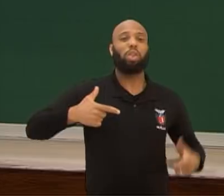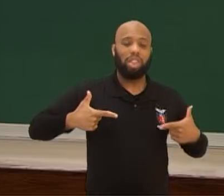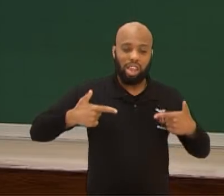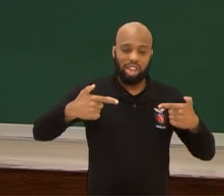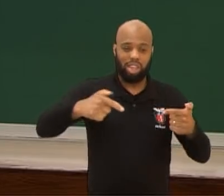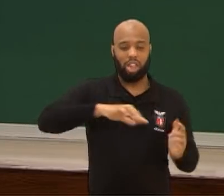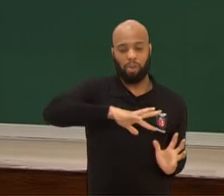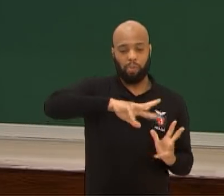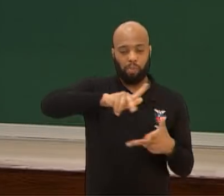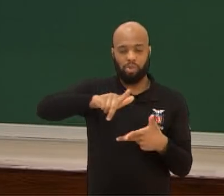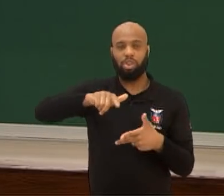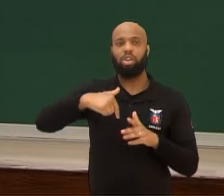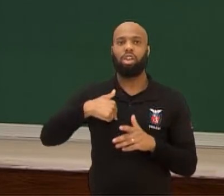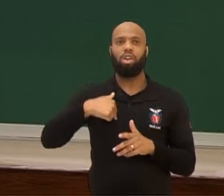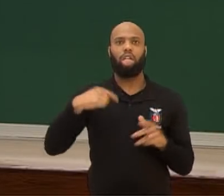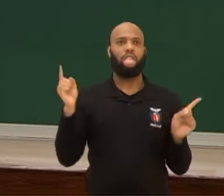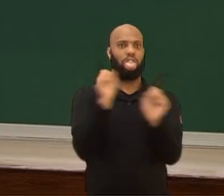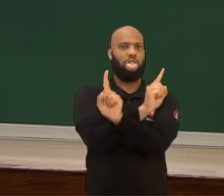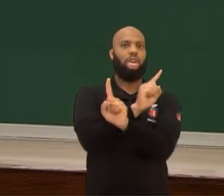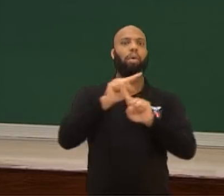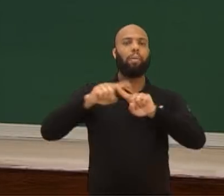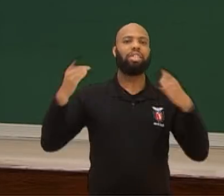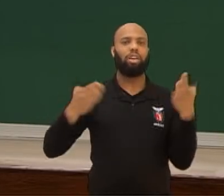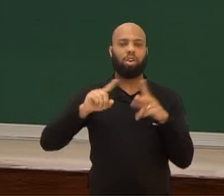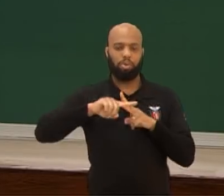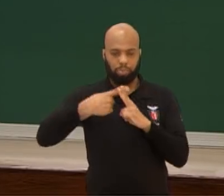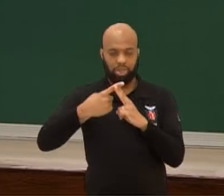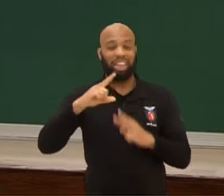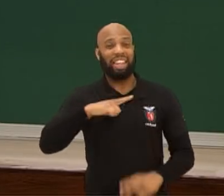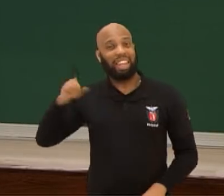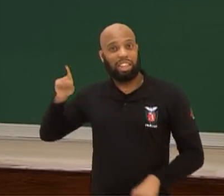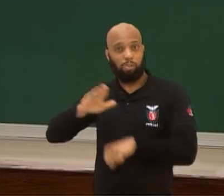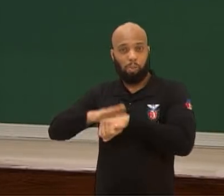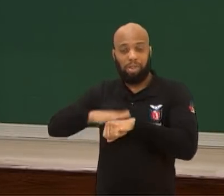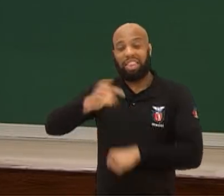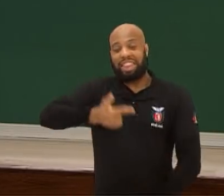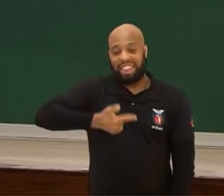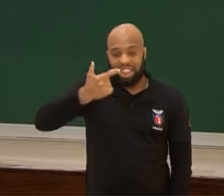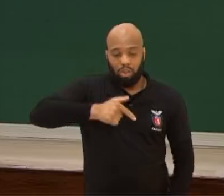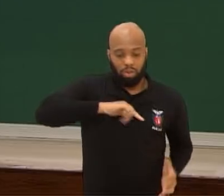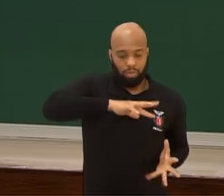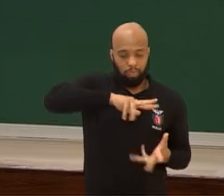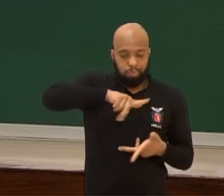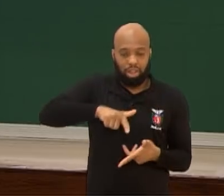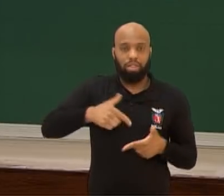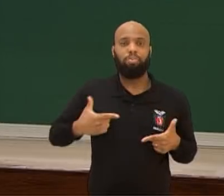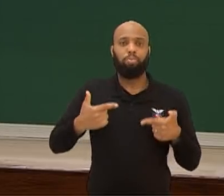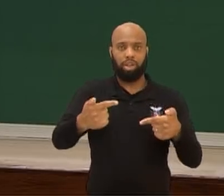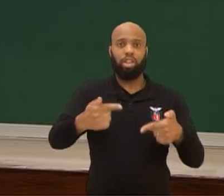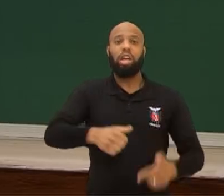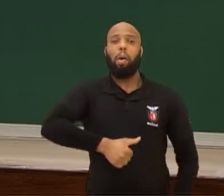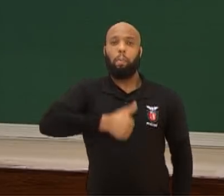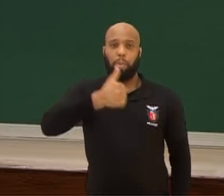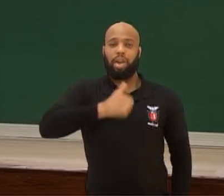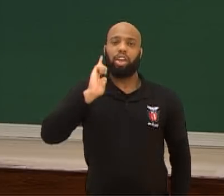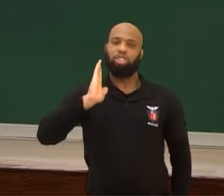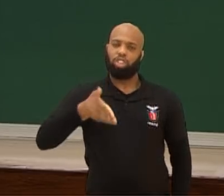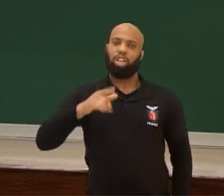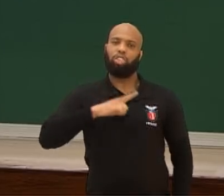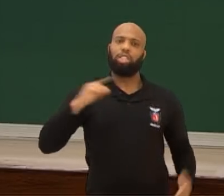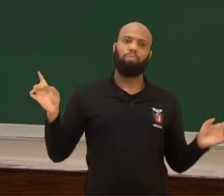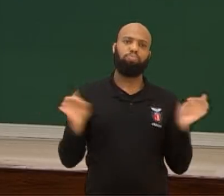mas corrijam aí. Nesse momento acontece a Segunda Guerra Mundial. A primeira já tinha se encerrado há um bom